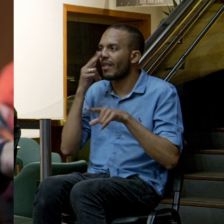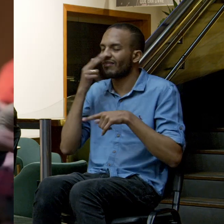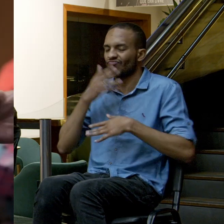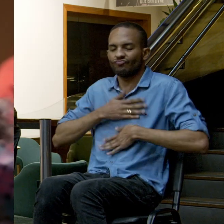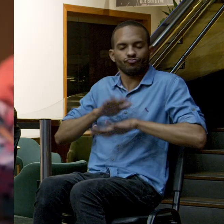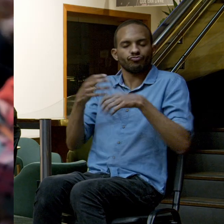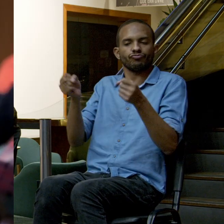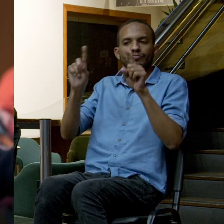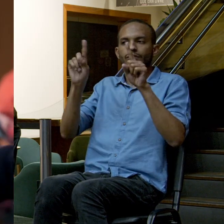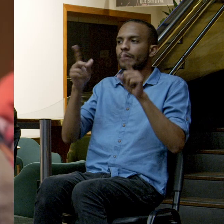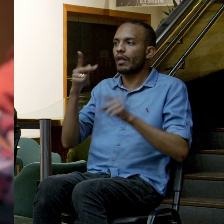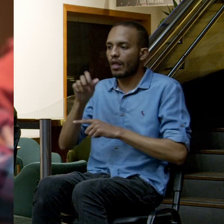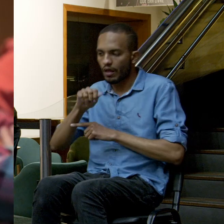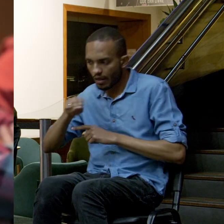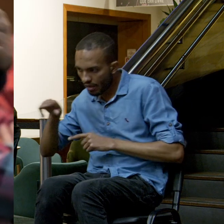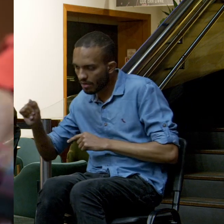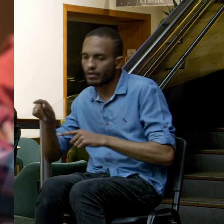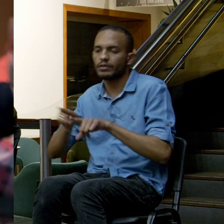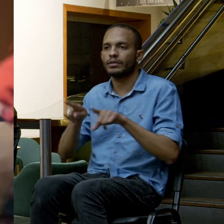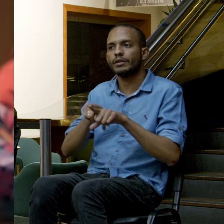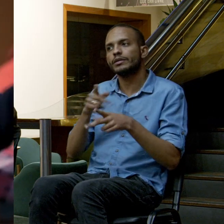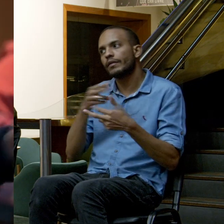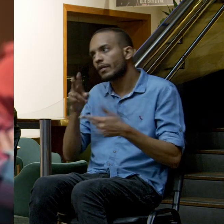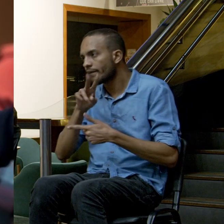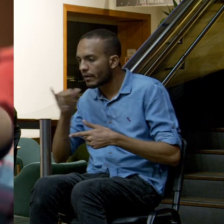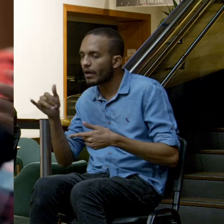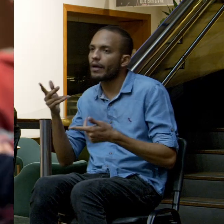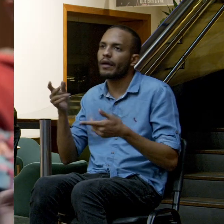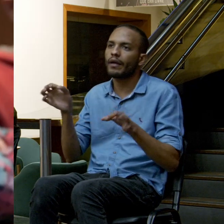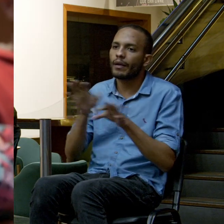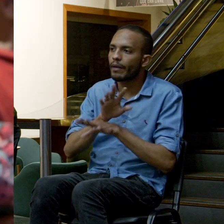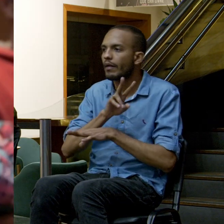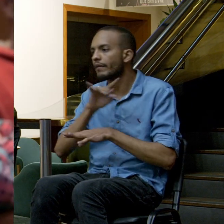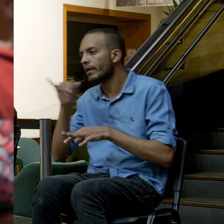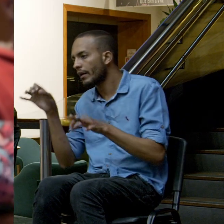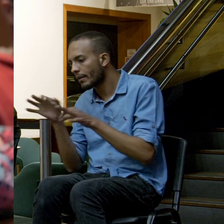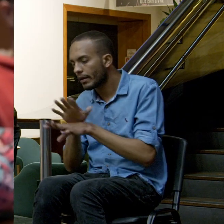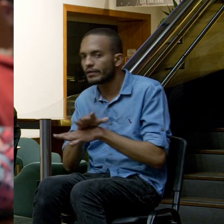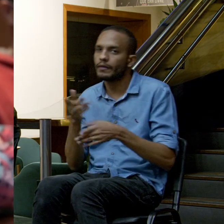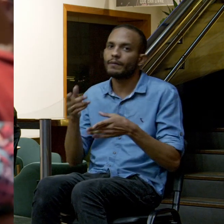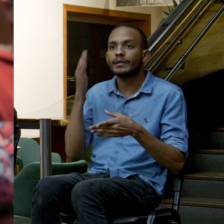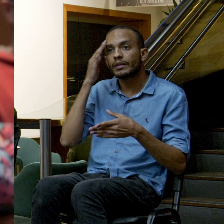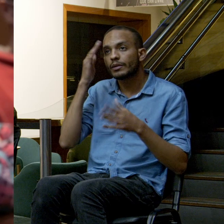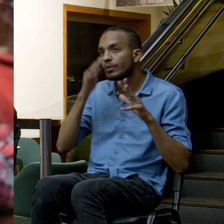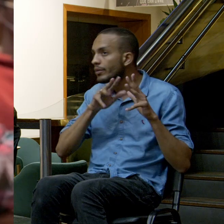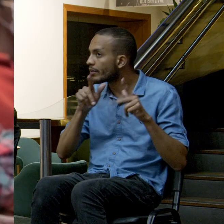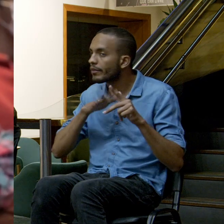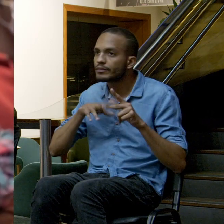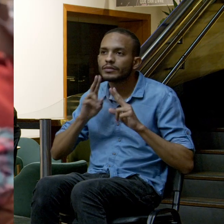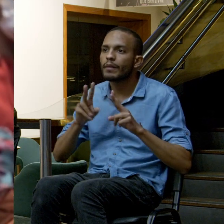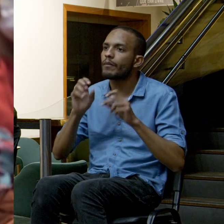rebeldia da própria Ana, em que as coisas acabaram, e o entendimento de que tudo sempre